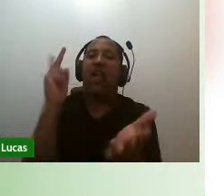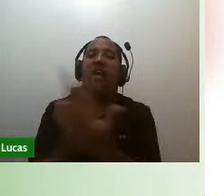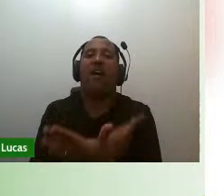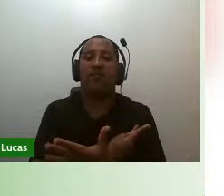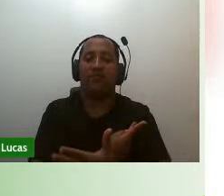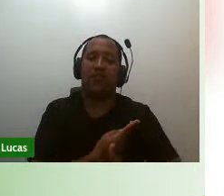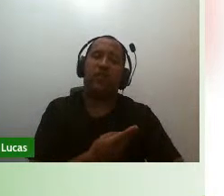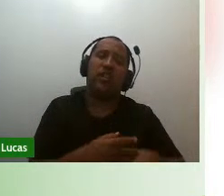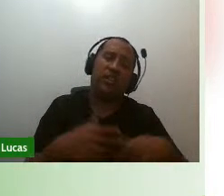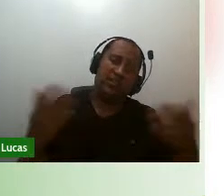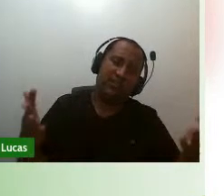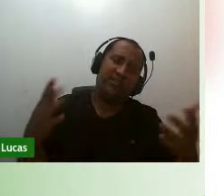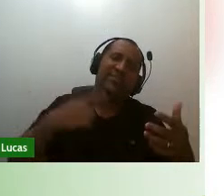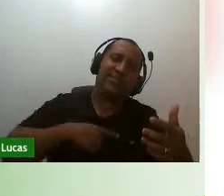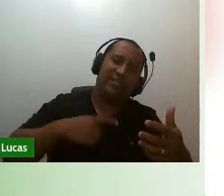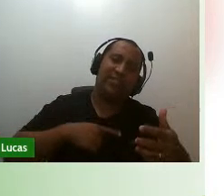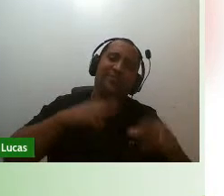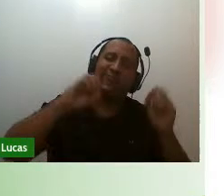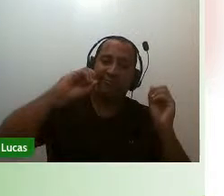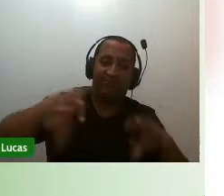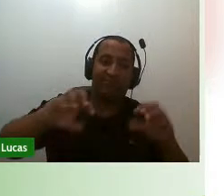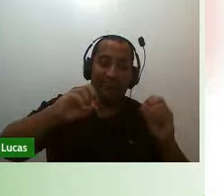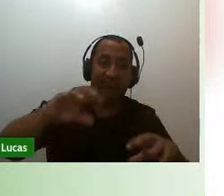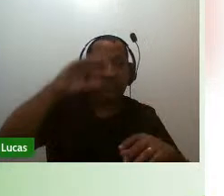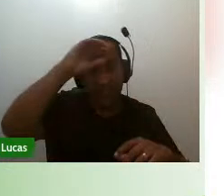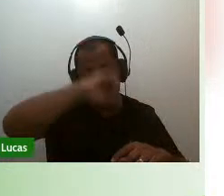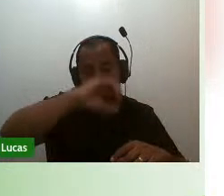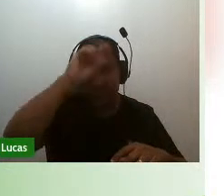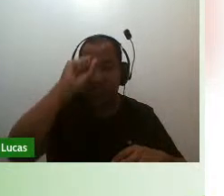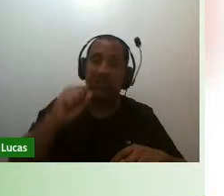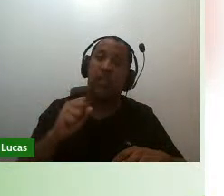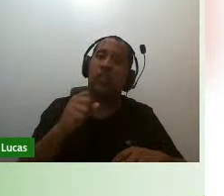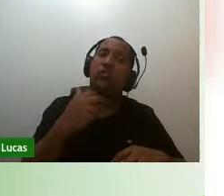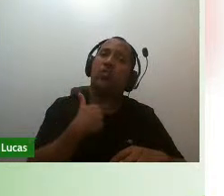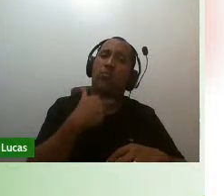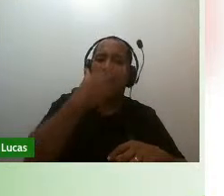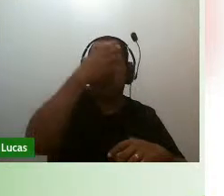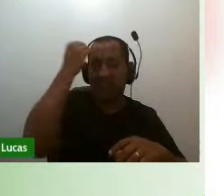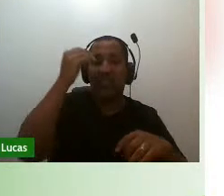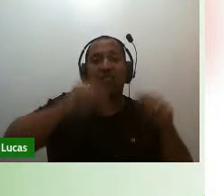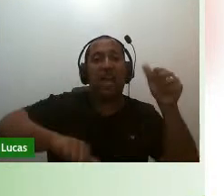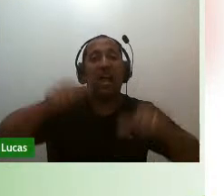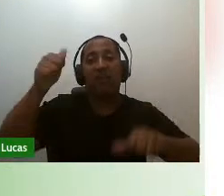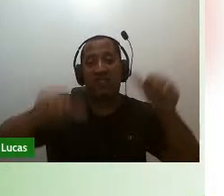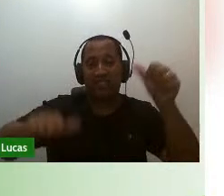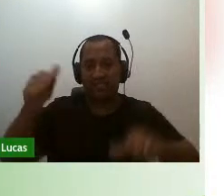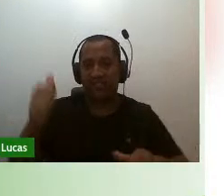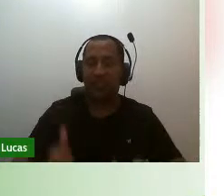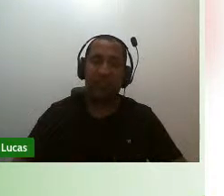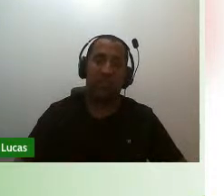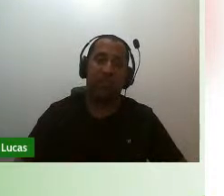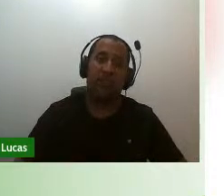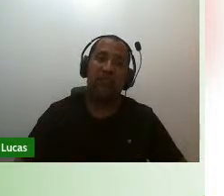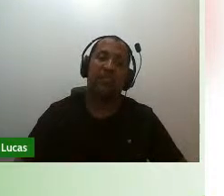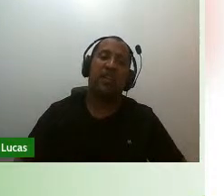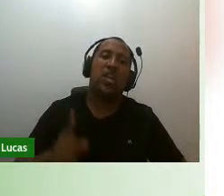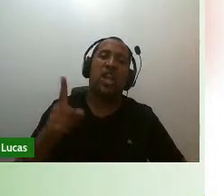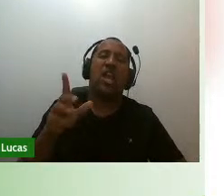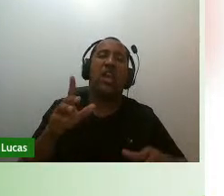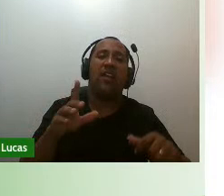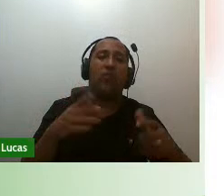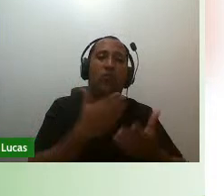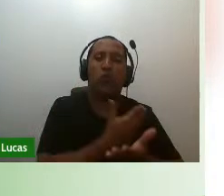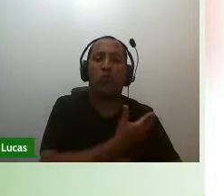uma lógica, e aí quando a gente fala de ensino, aprendizagem, não dá para esquecer a avaliação, é uma lógica punitiva, uma lógica